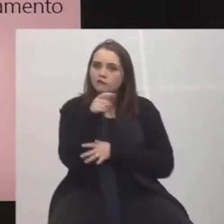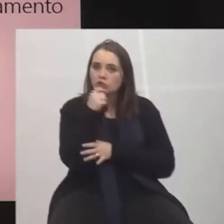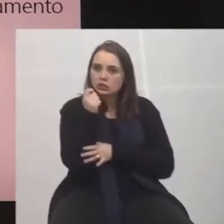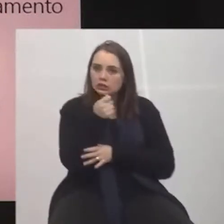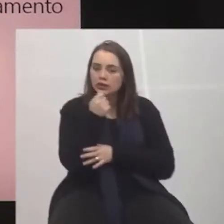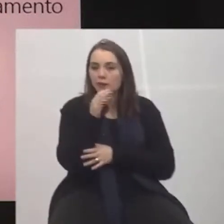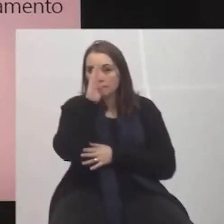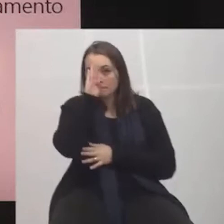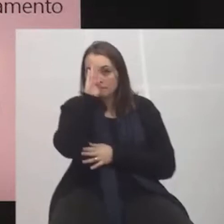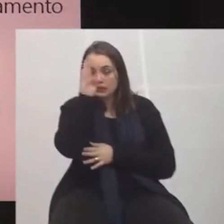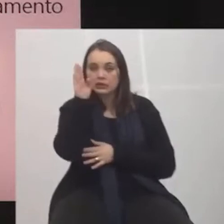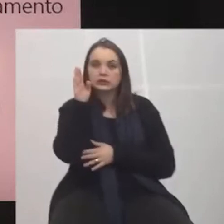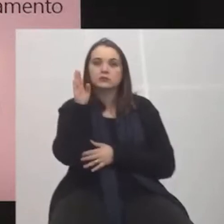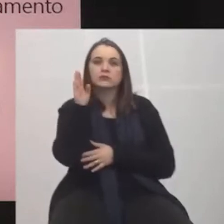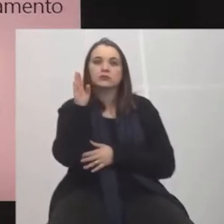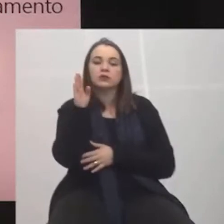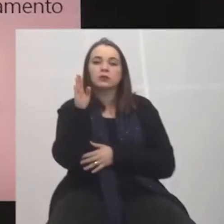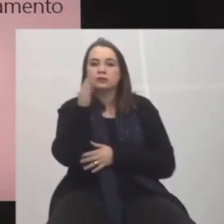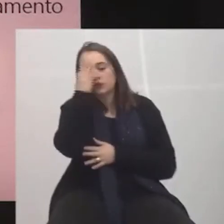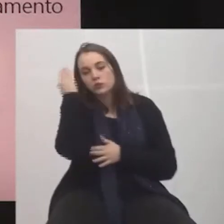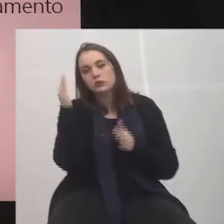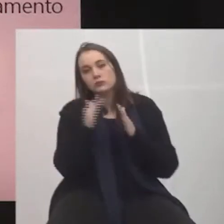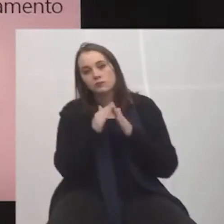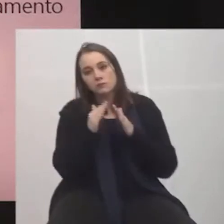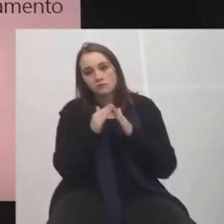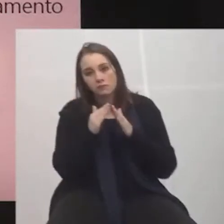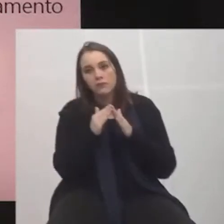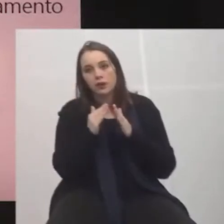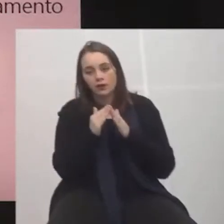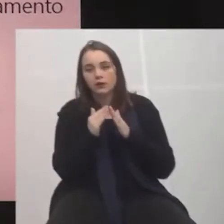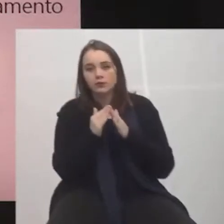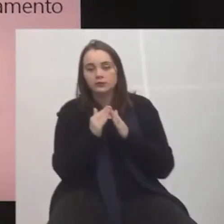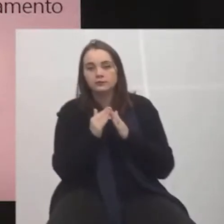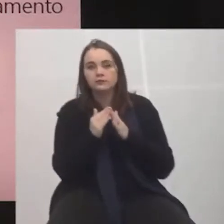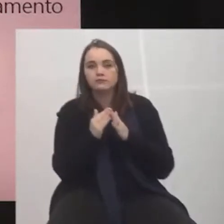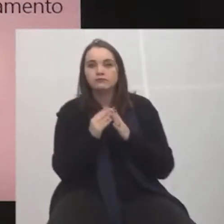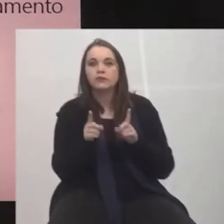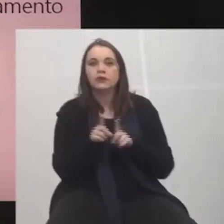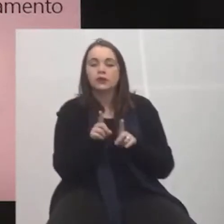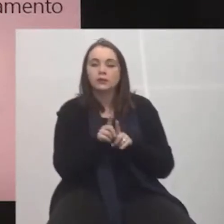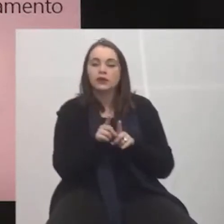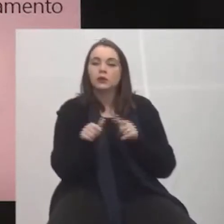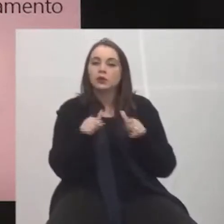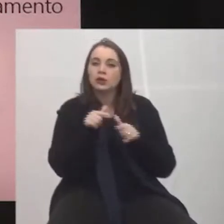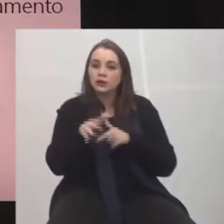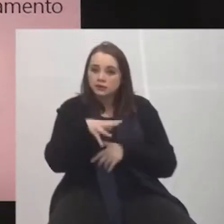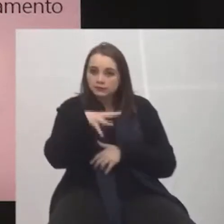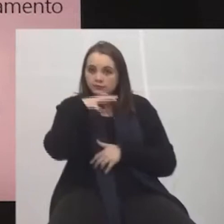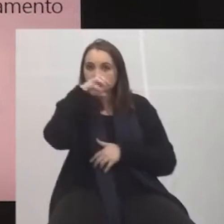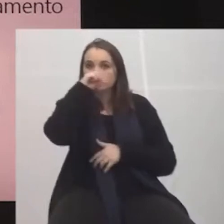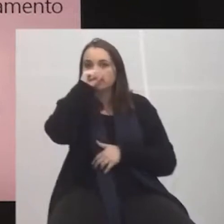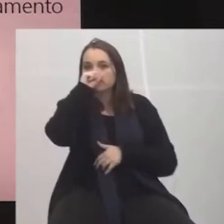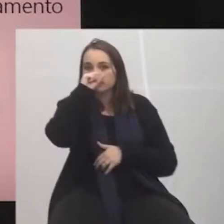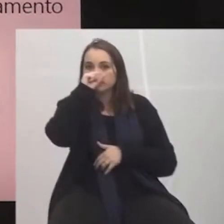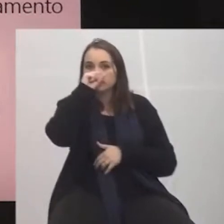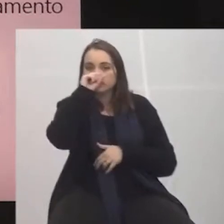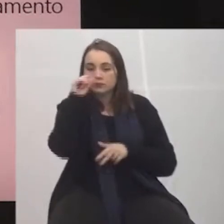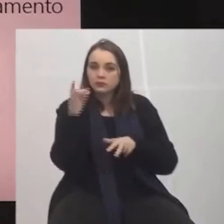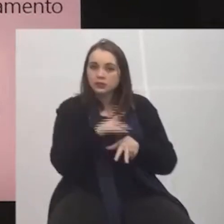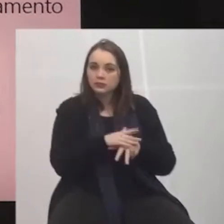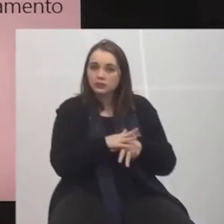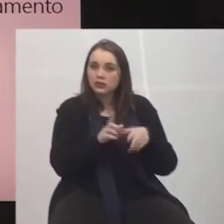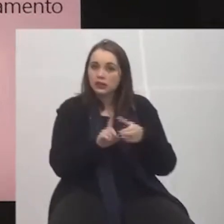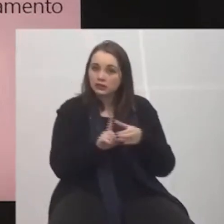principalmente para domicílio, né, para atendimento em domicílio, os exercícios respiratórios para os pacientes em